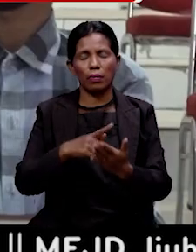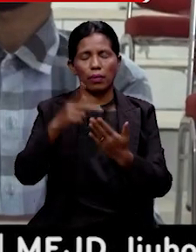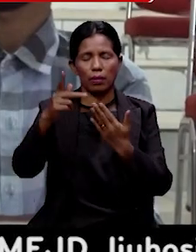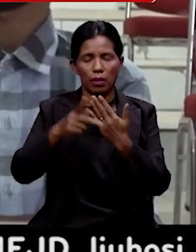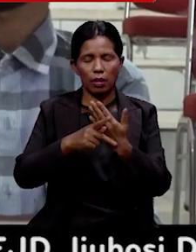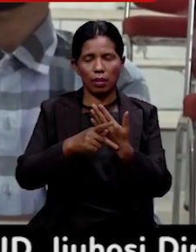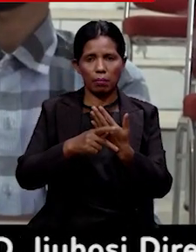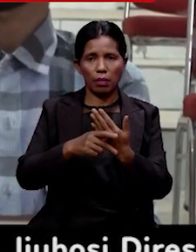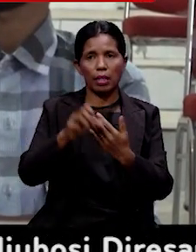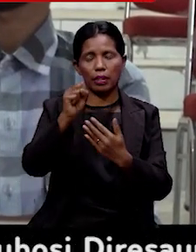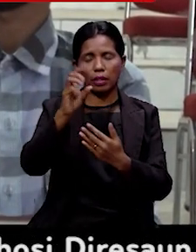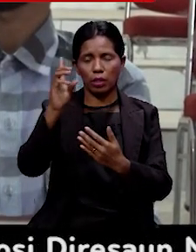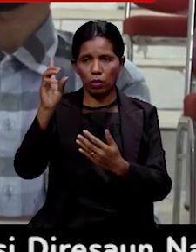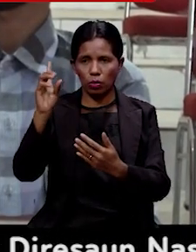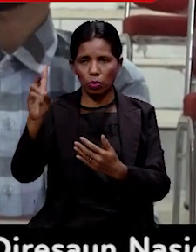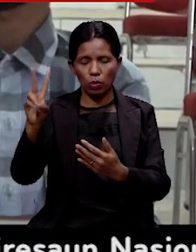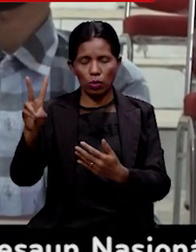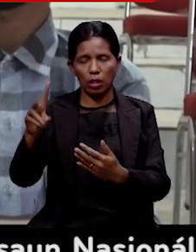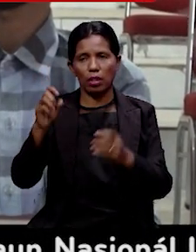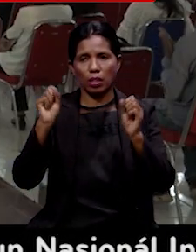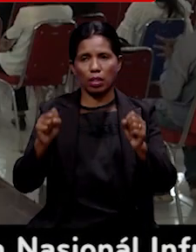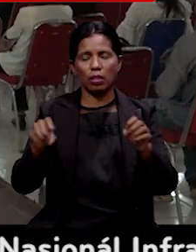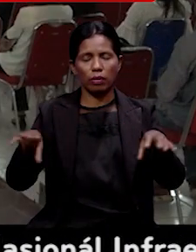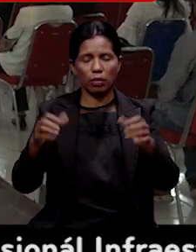unital halo kooperasaun ho universidade kunyesidu sira